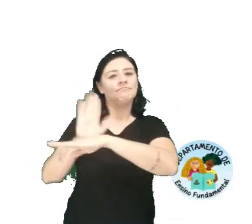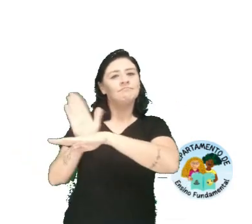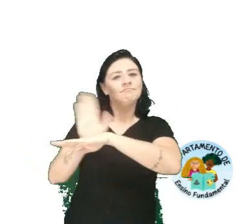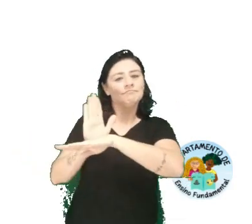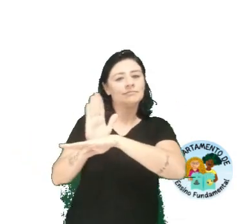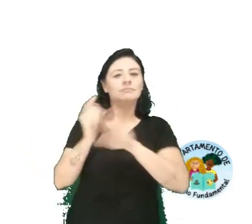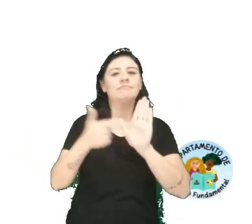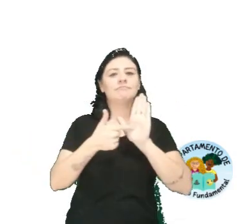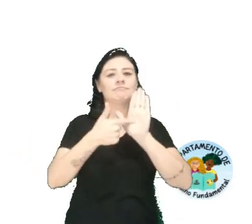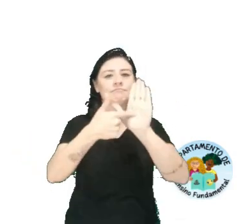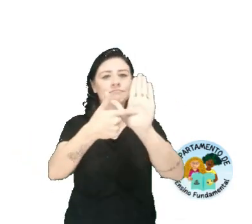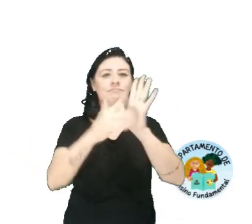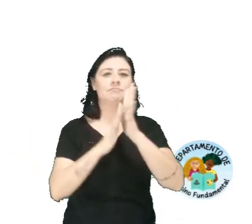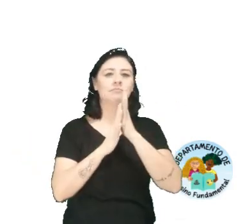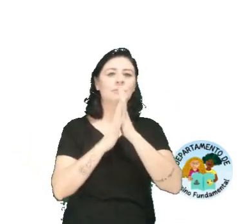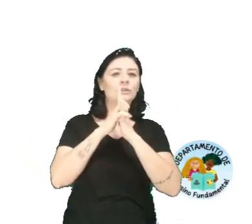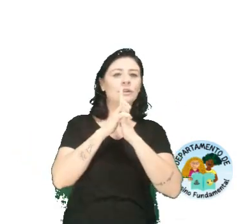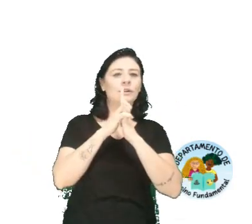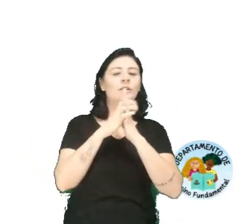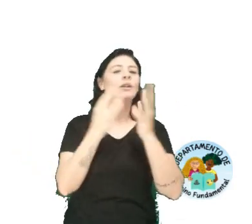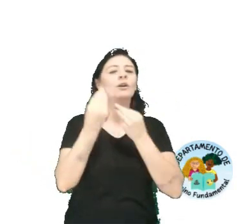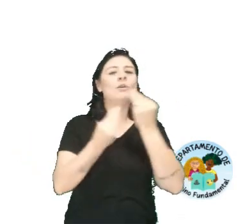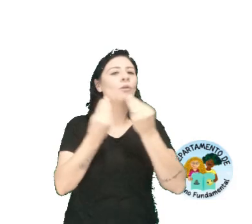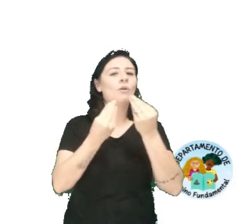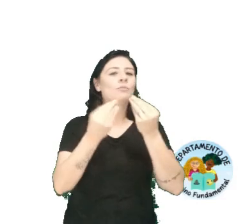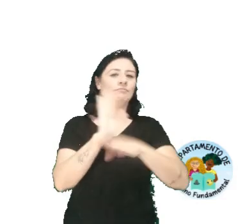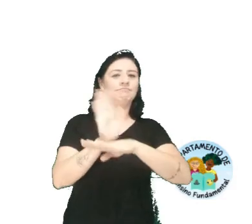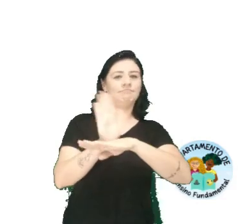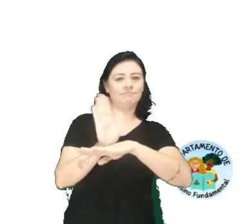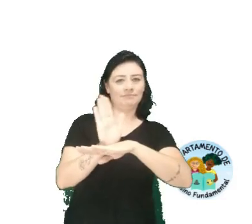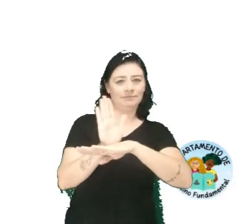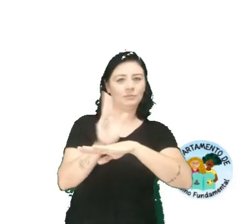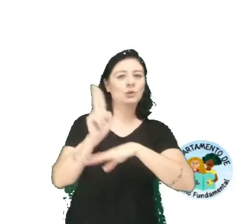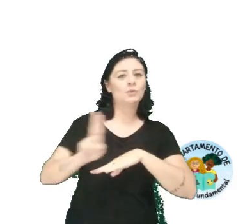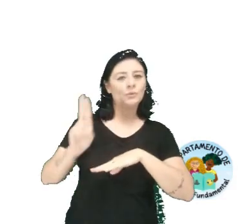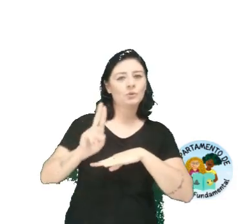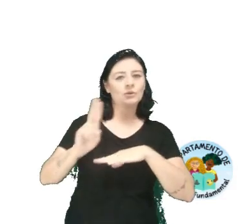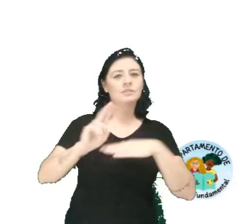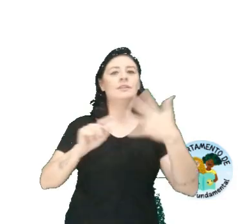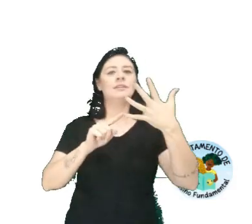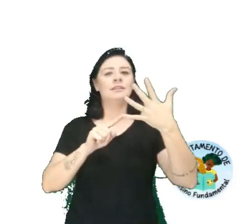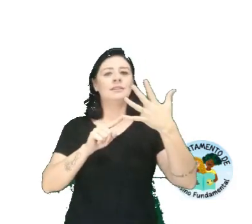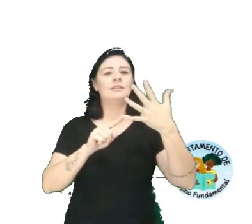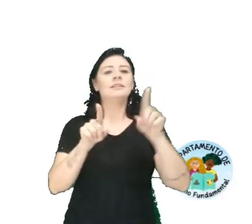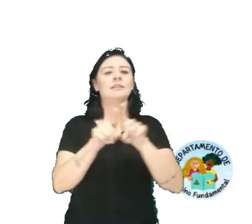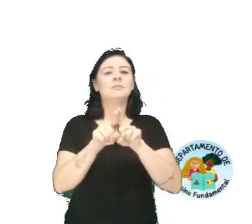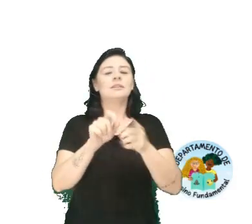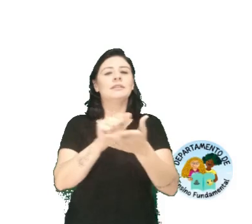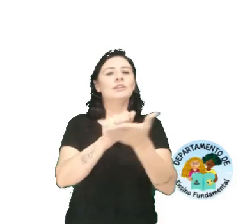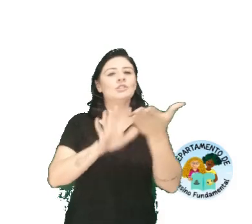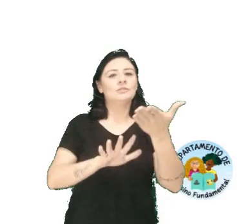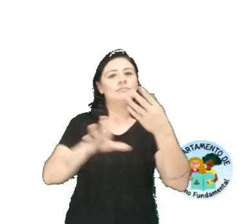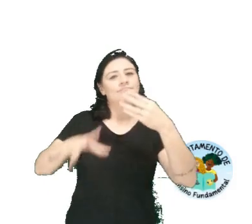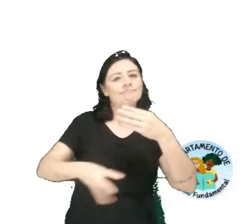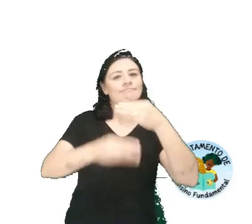de aula para a utilização desses vídeos e também vamos falar da atividade complementar.